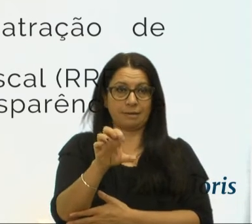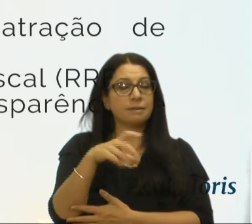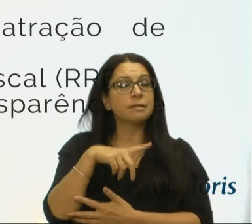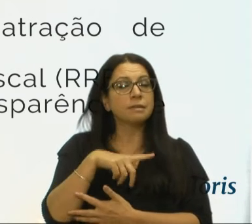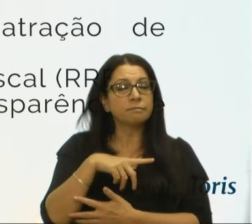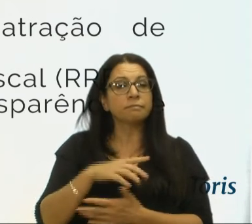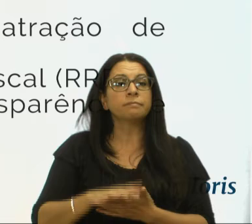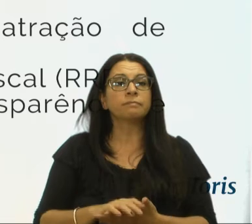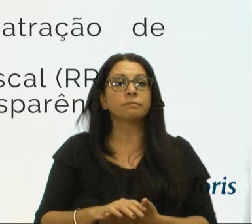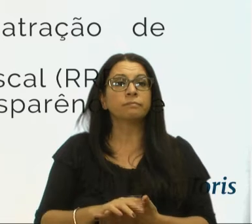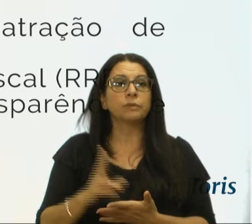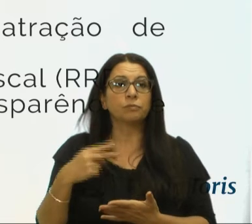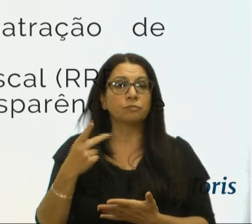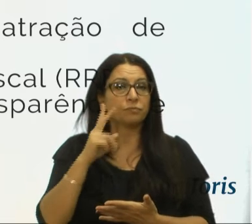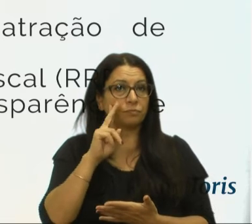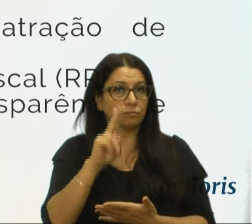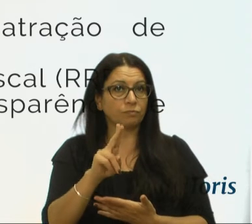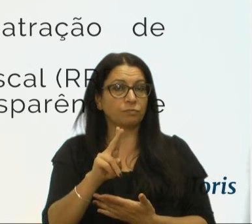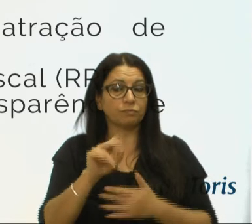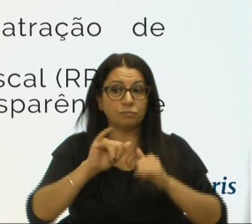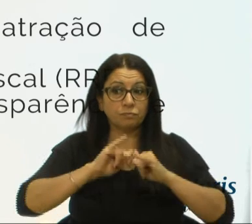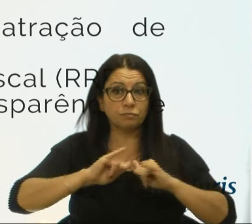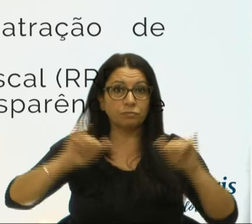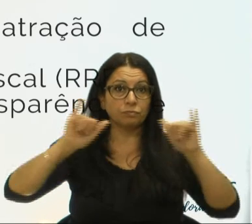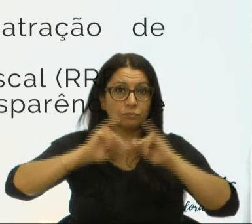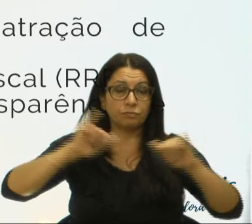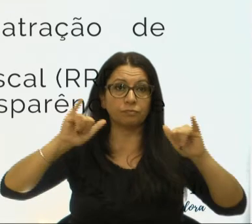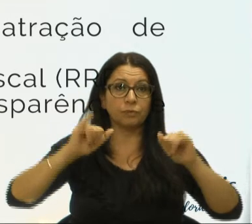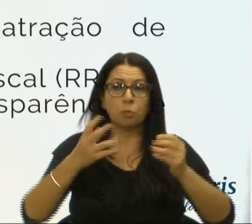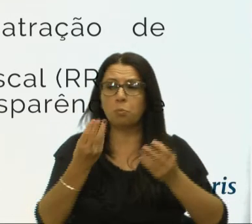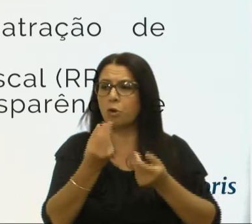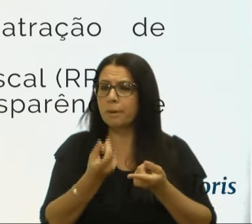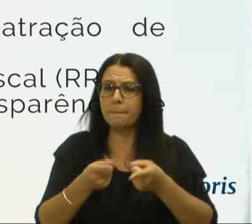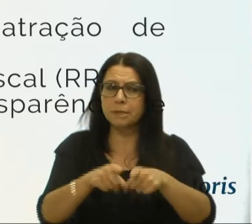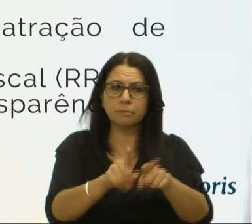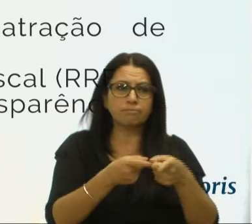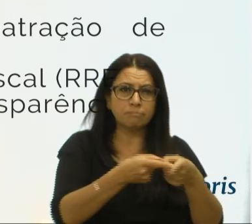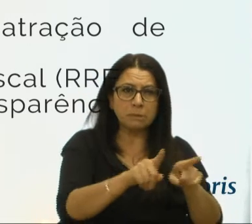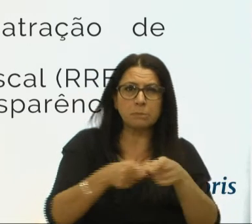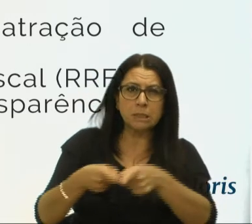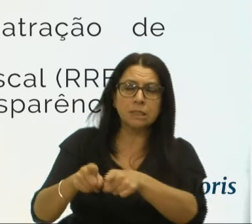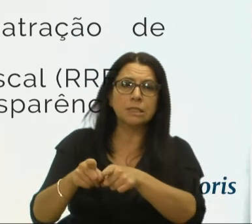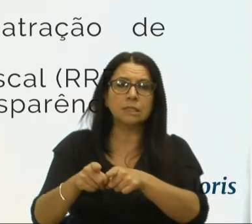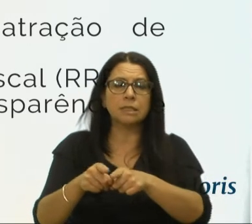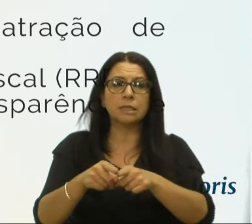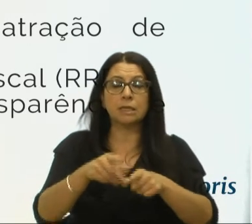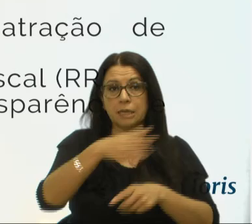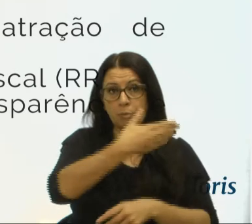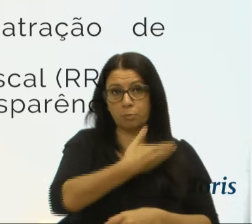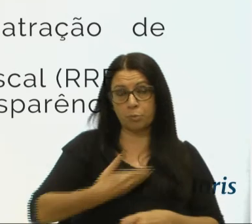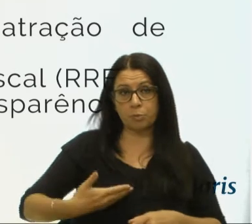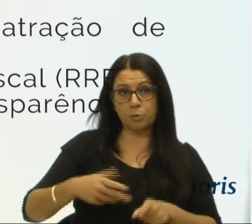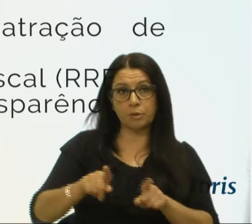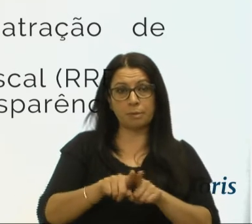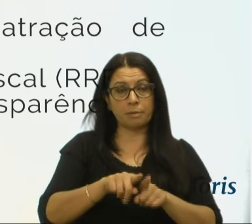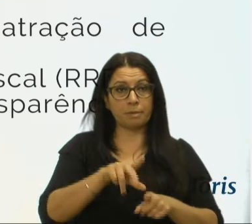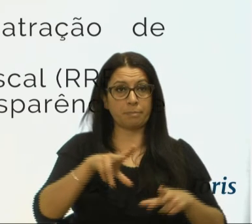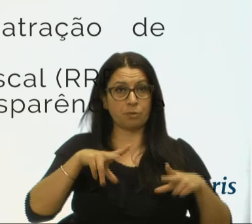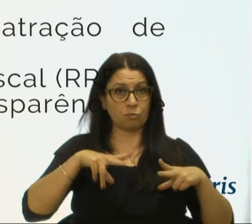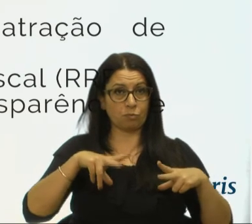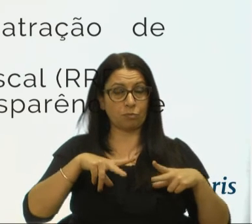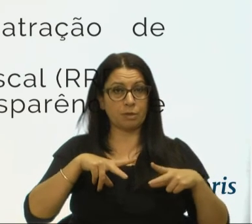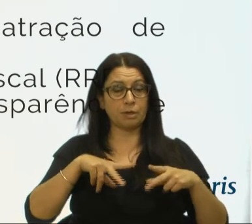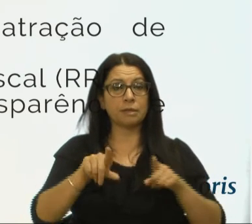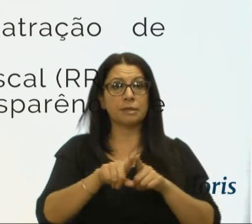também vemos, né, o anúncio de várias parcerias público-privadas e das concessões, e agora já começam a